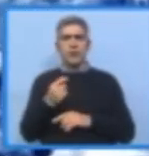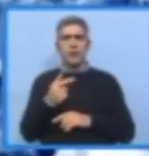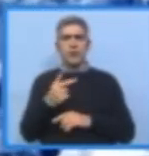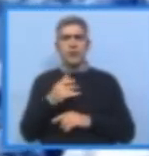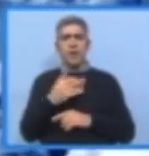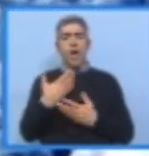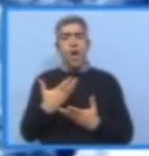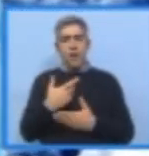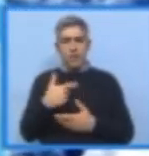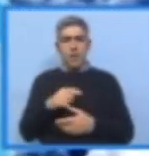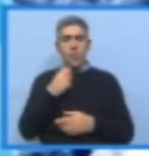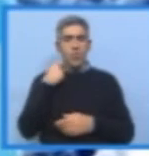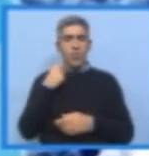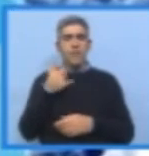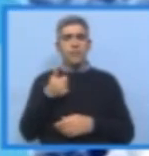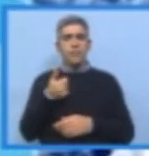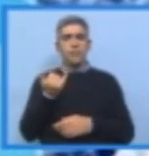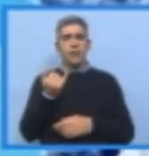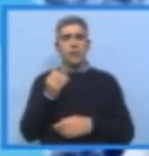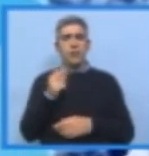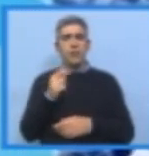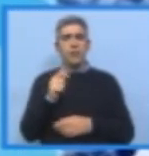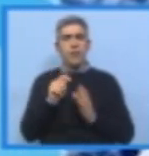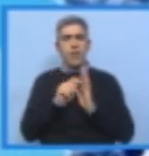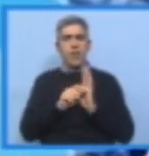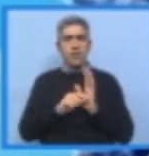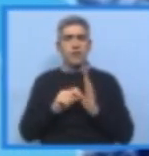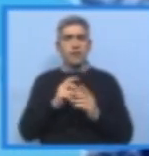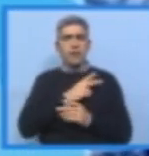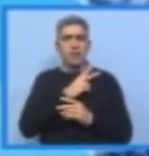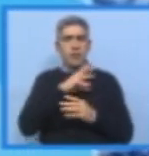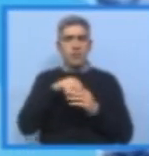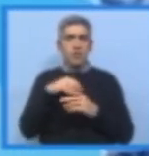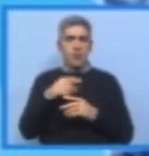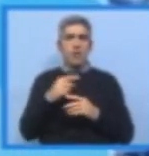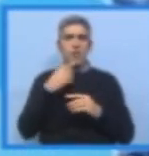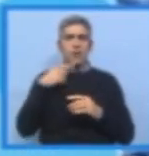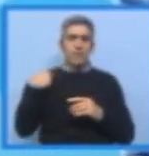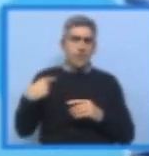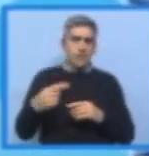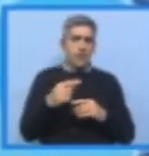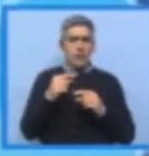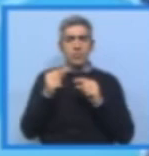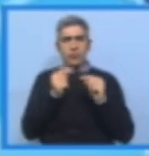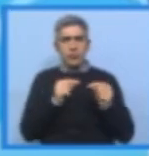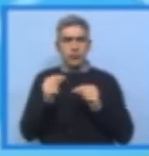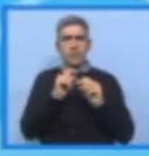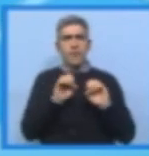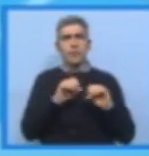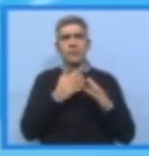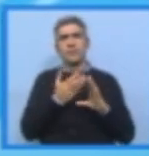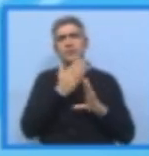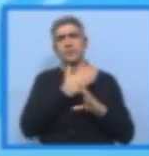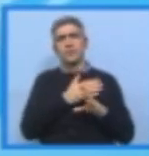nas faculdades, mas a bioética é discutida diariamente pelos médicos. Houve aquele principalismo